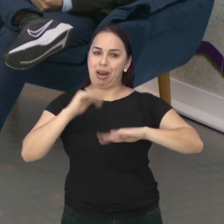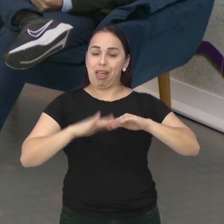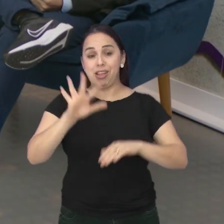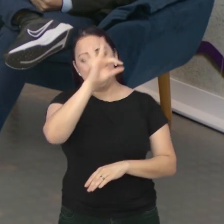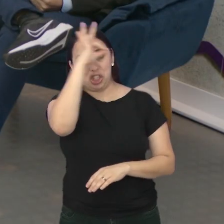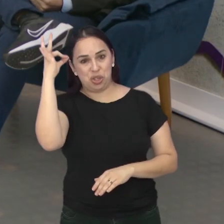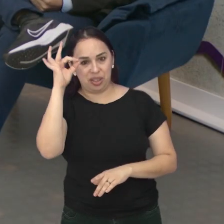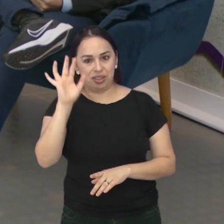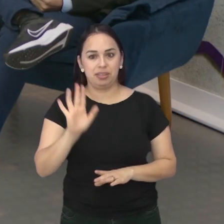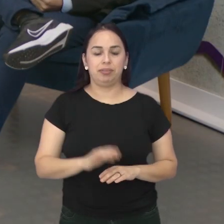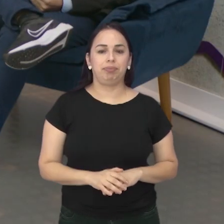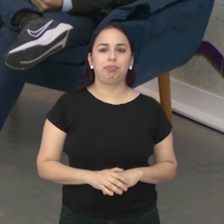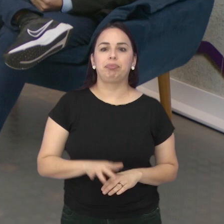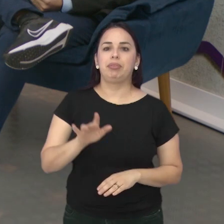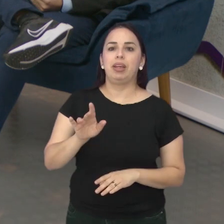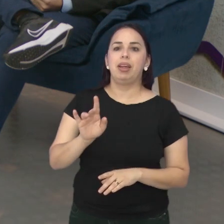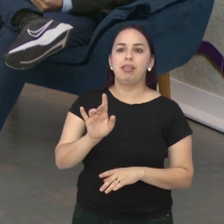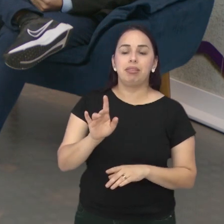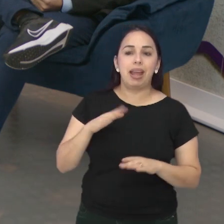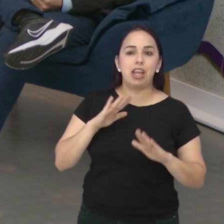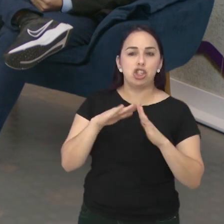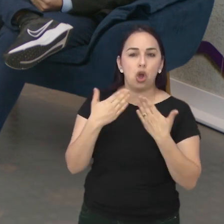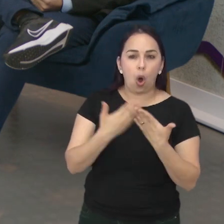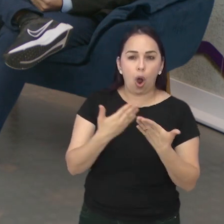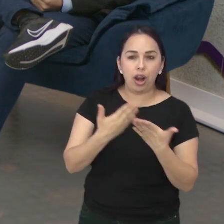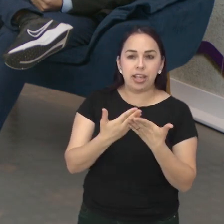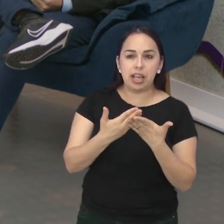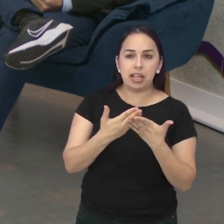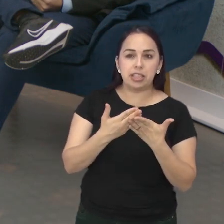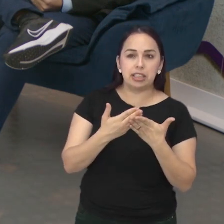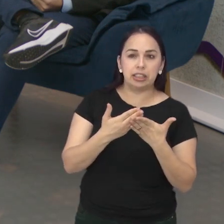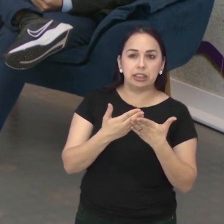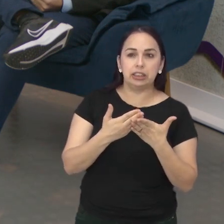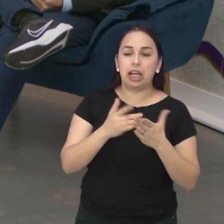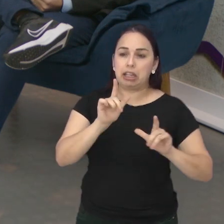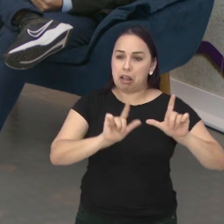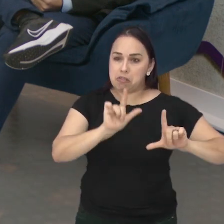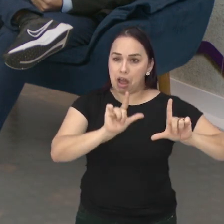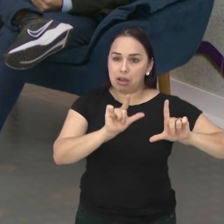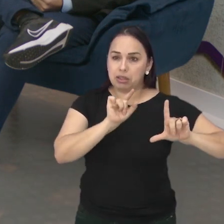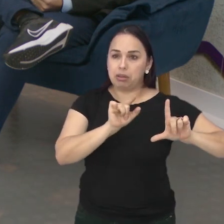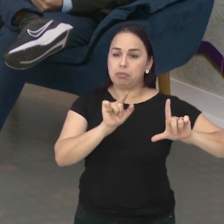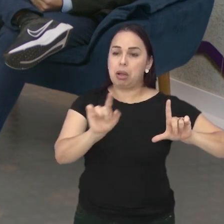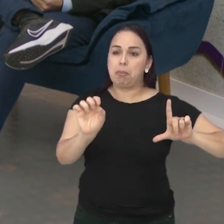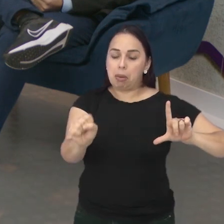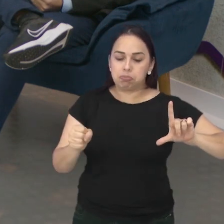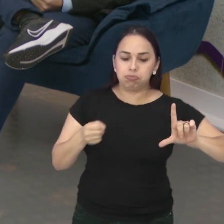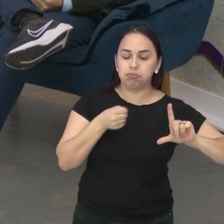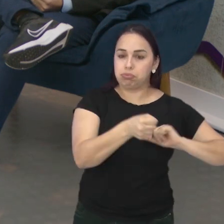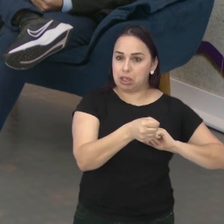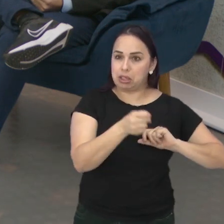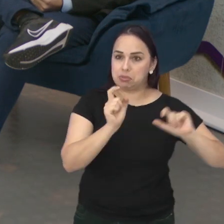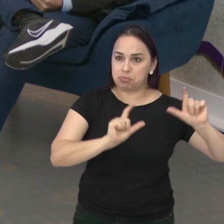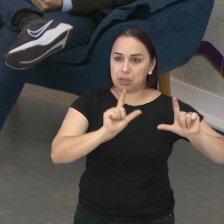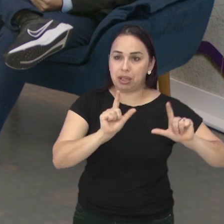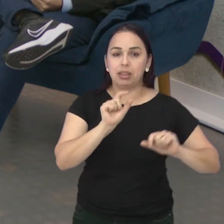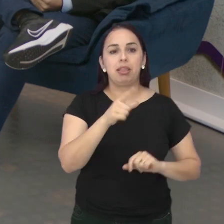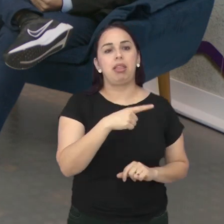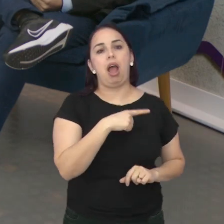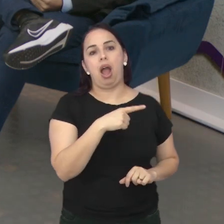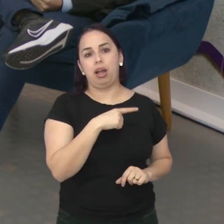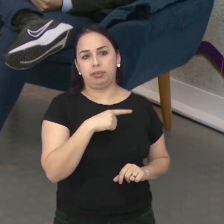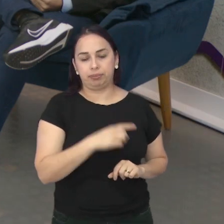né? E tem as escolinhas de emissoras, né, que fazem para formação para a própria parte televisiva, né?